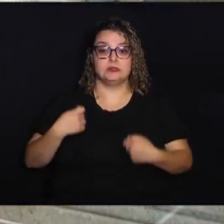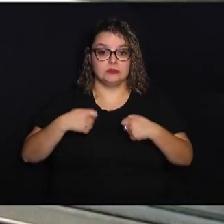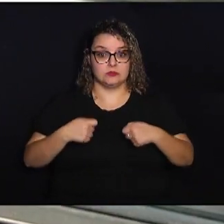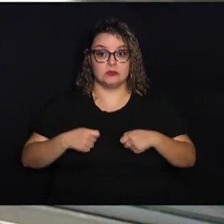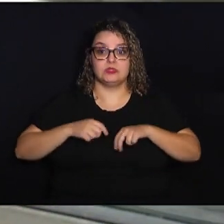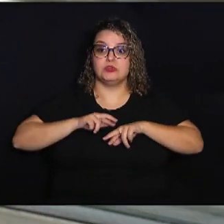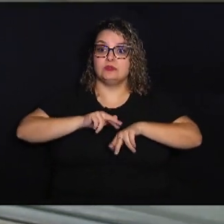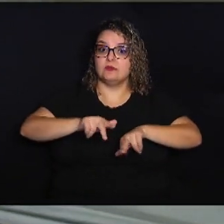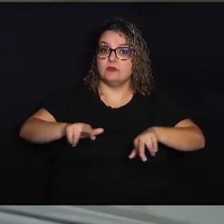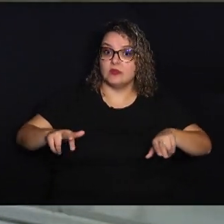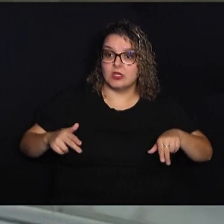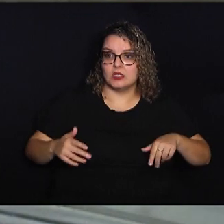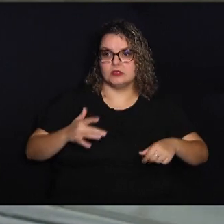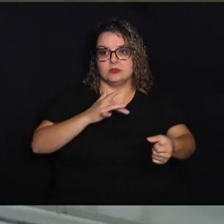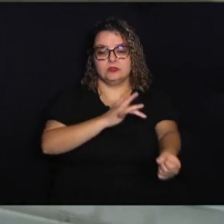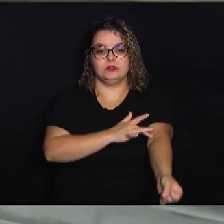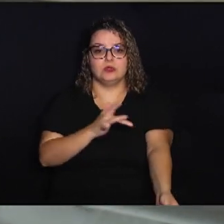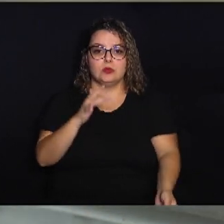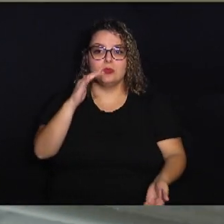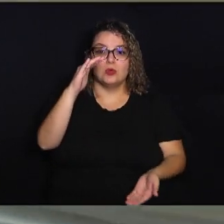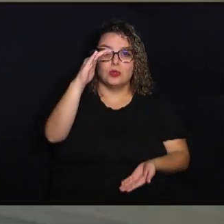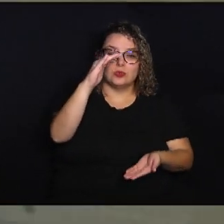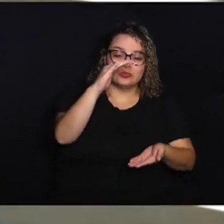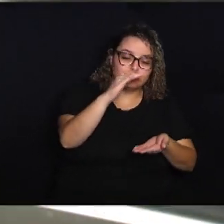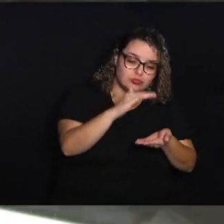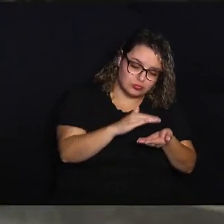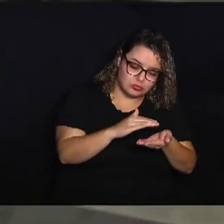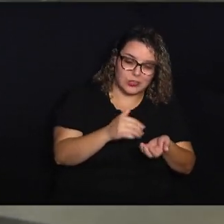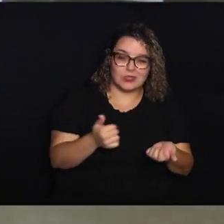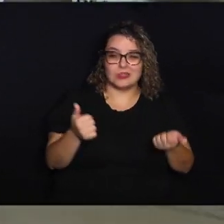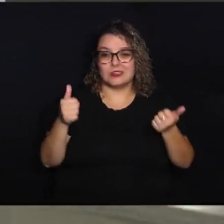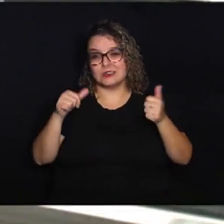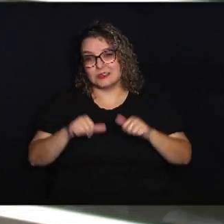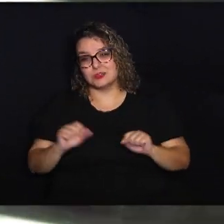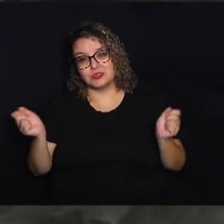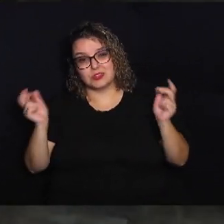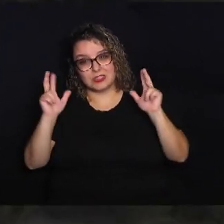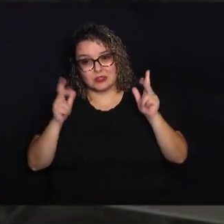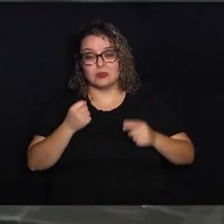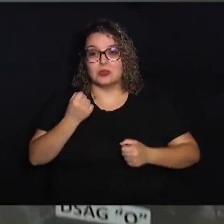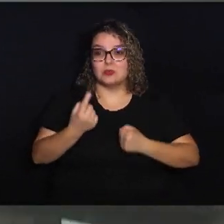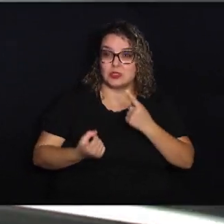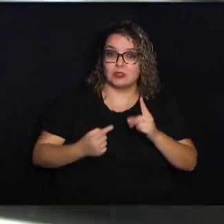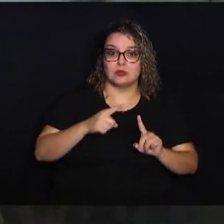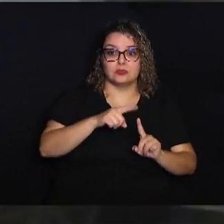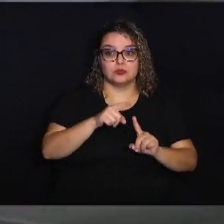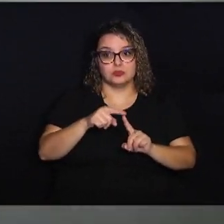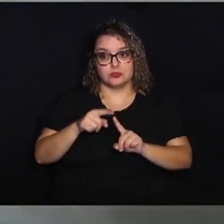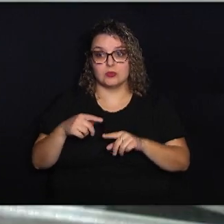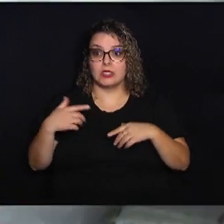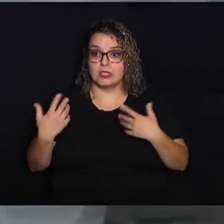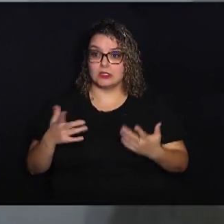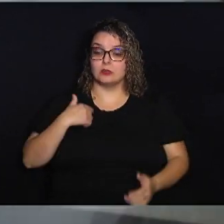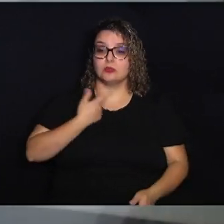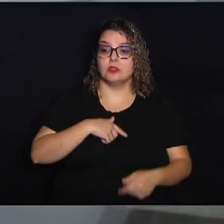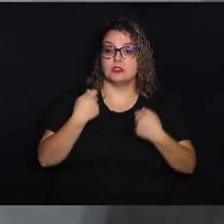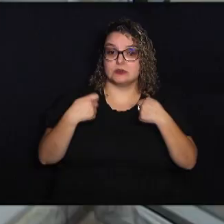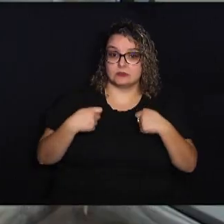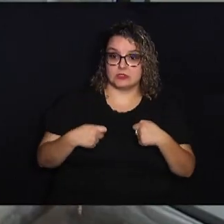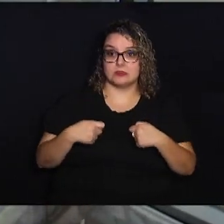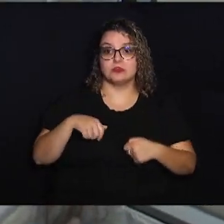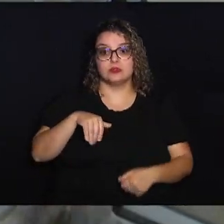muitas doações, estamos com estoque em estado crítico, em estado de alerta para alguns tipos. Então, assim, nós precisamos de